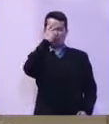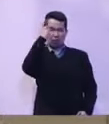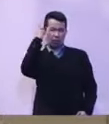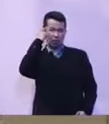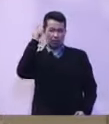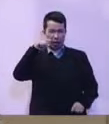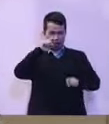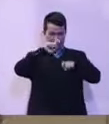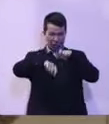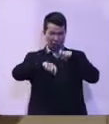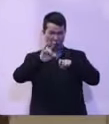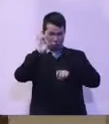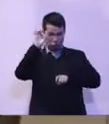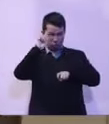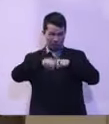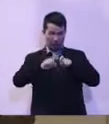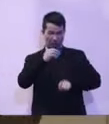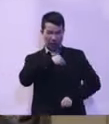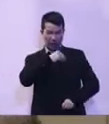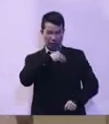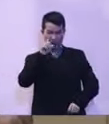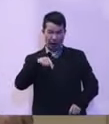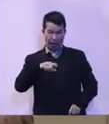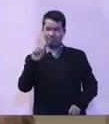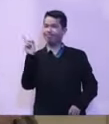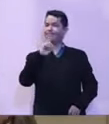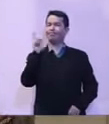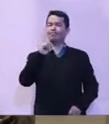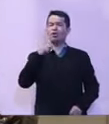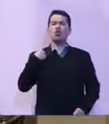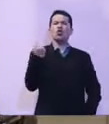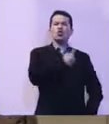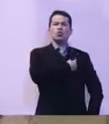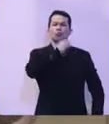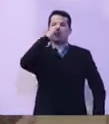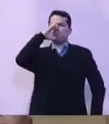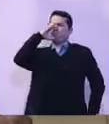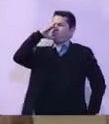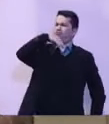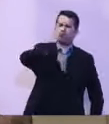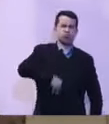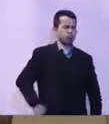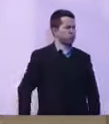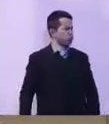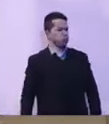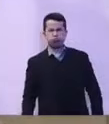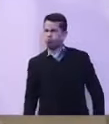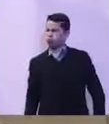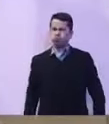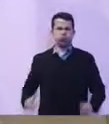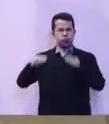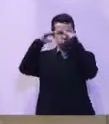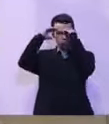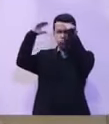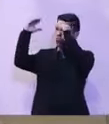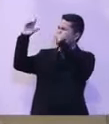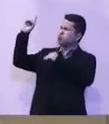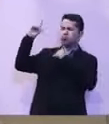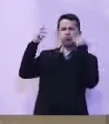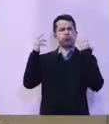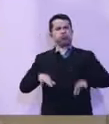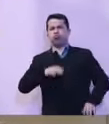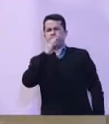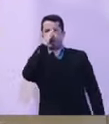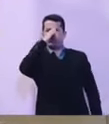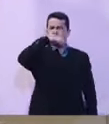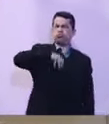verdade. A rebeldia que está dentro da gente é o pecado original, essa natureza rebelde. E nós nascemos com essa natureza